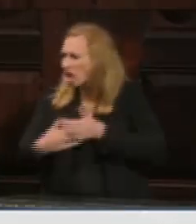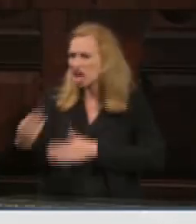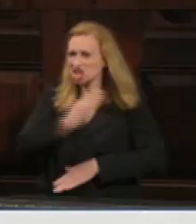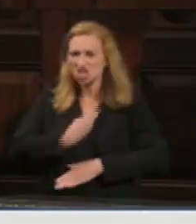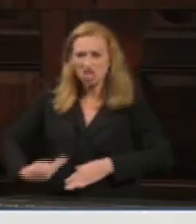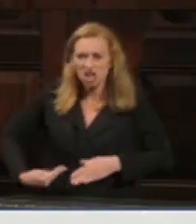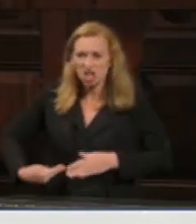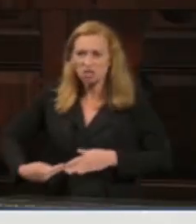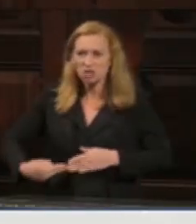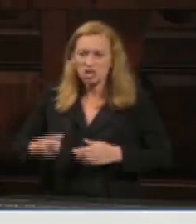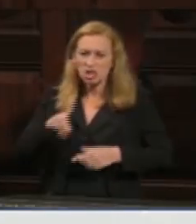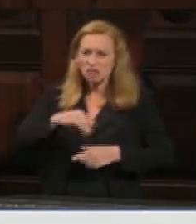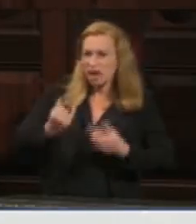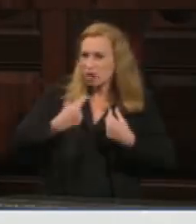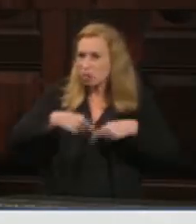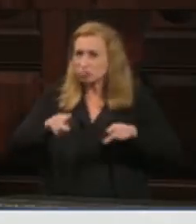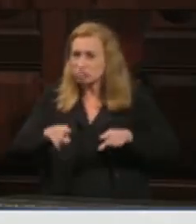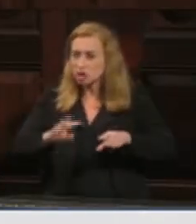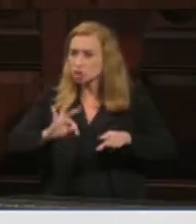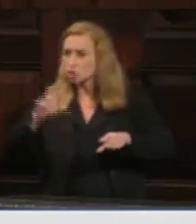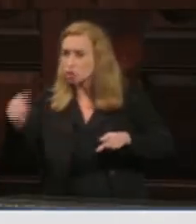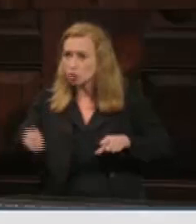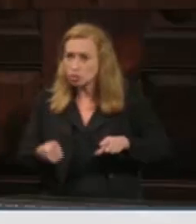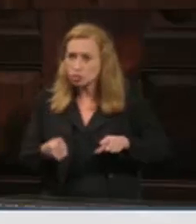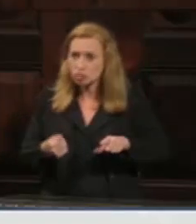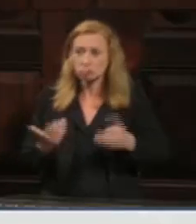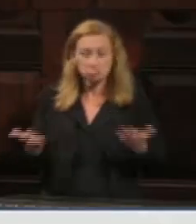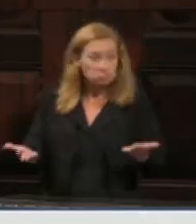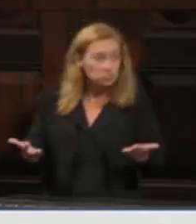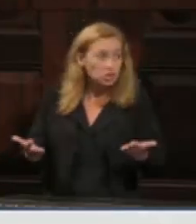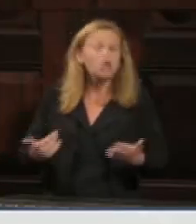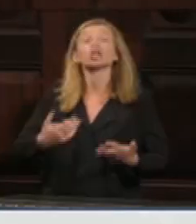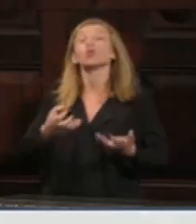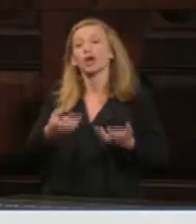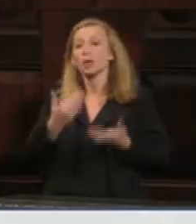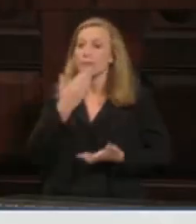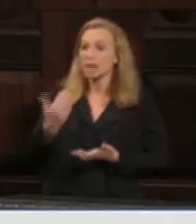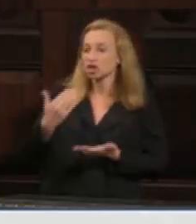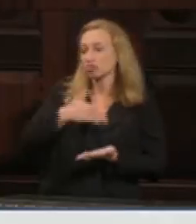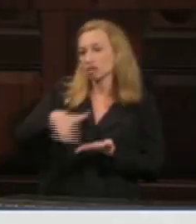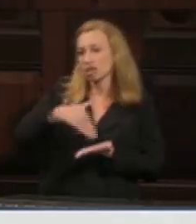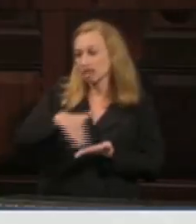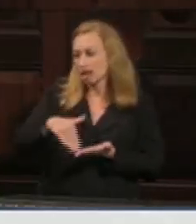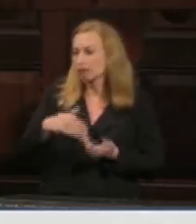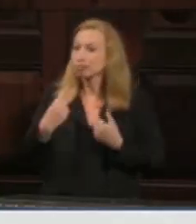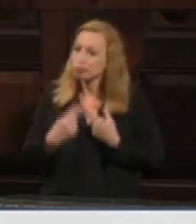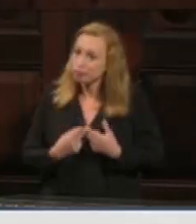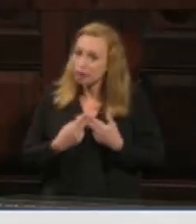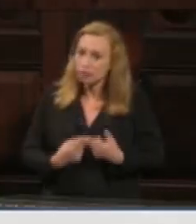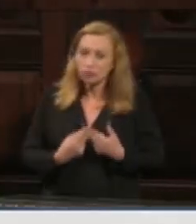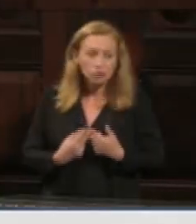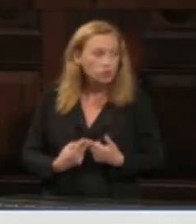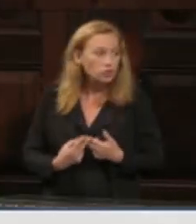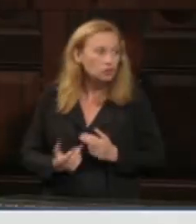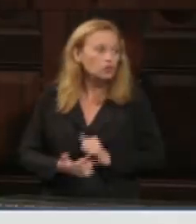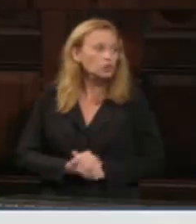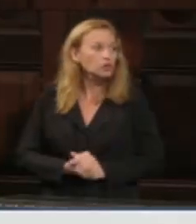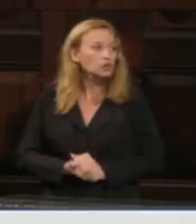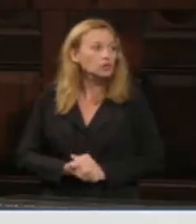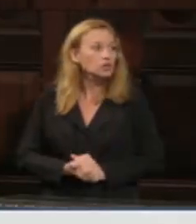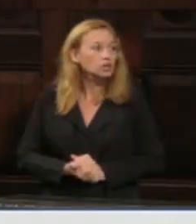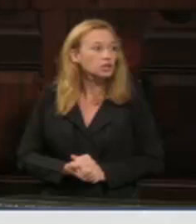direita. Então, eu gostaria de pedir ao secretário, por gentileza, que ou entre em contato